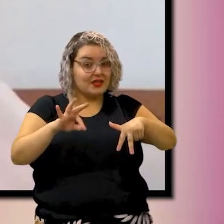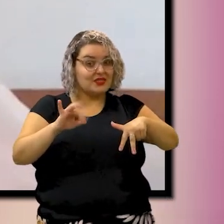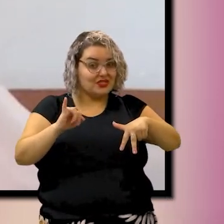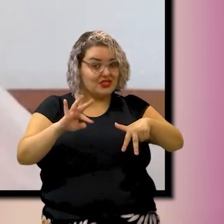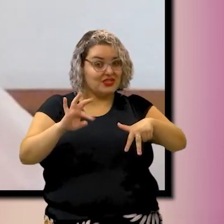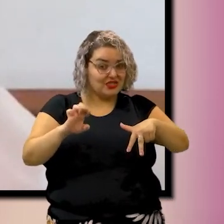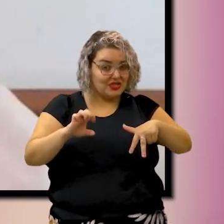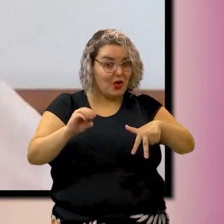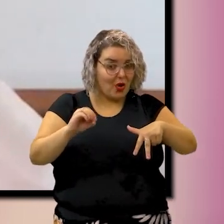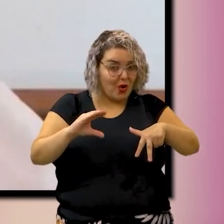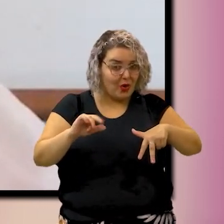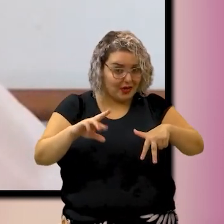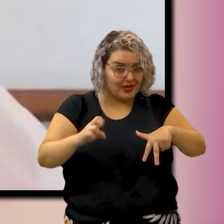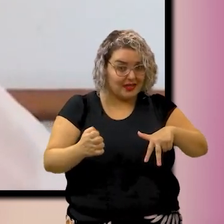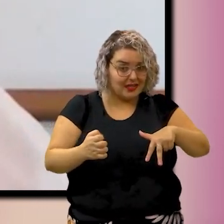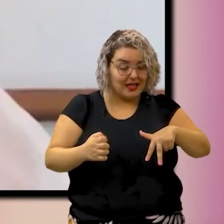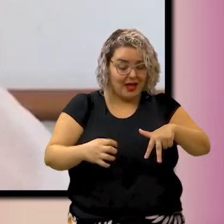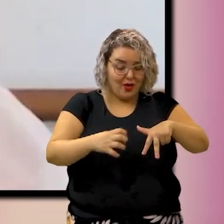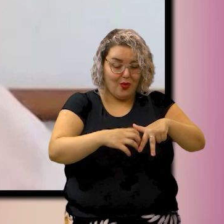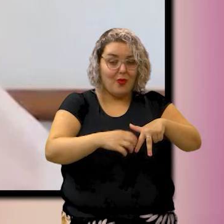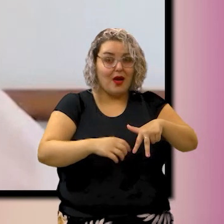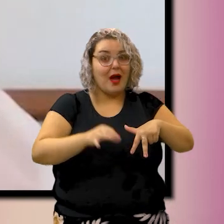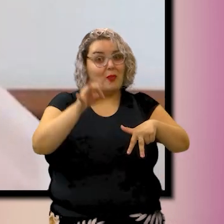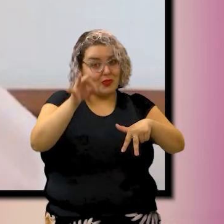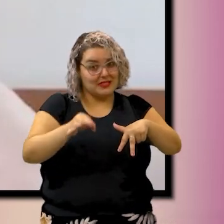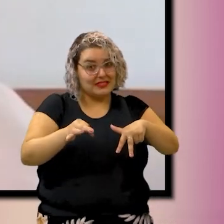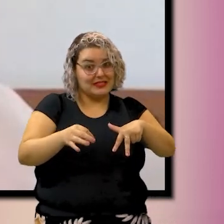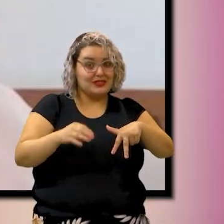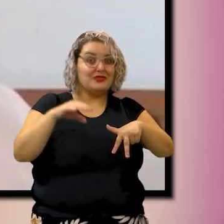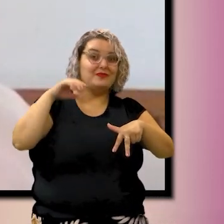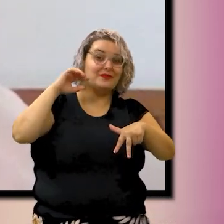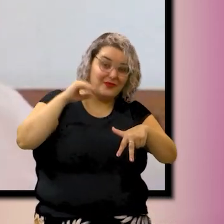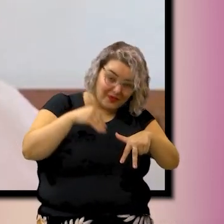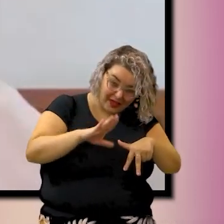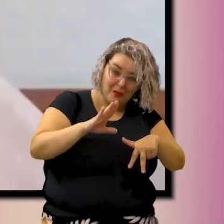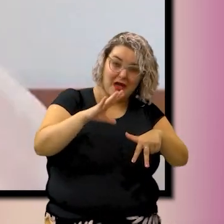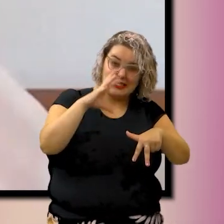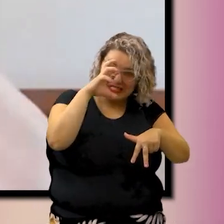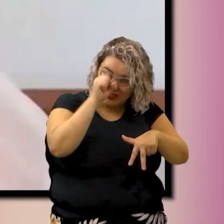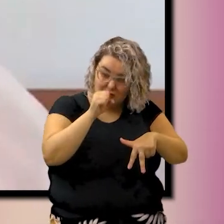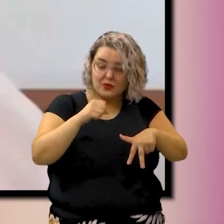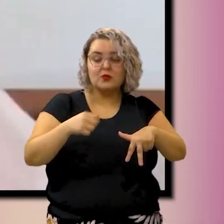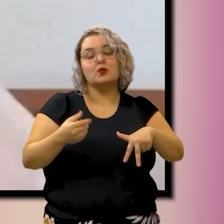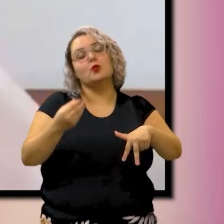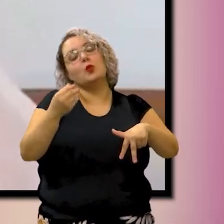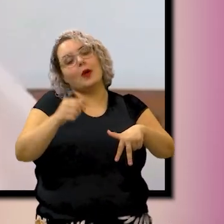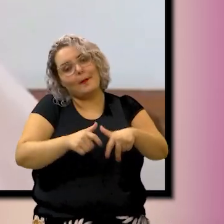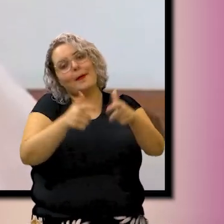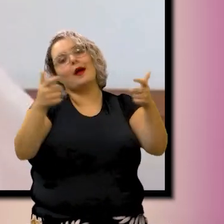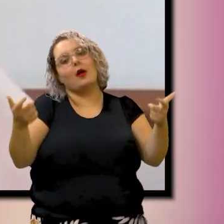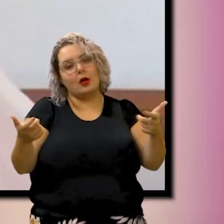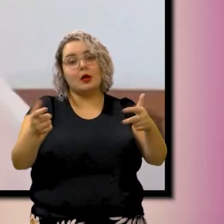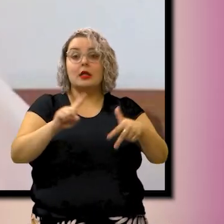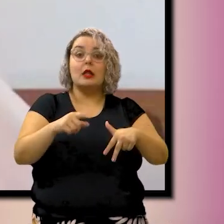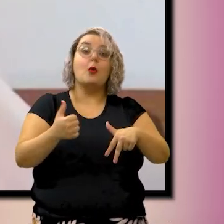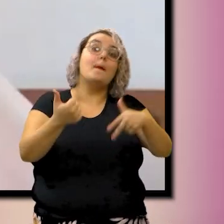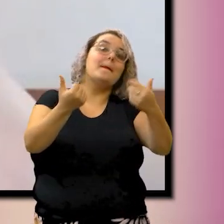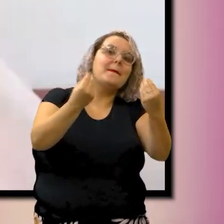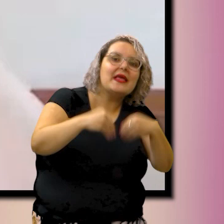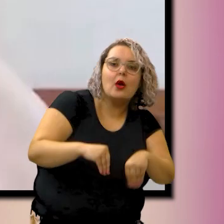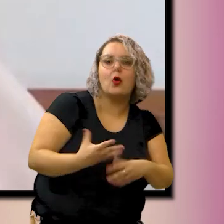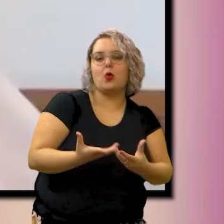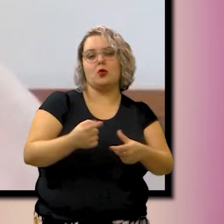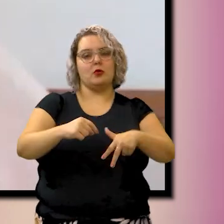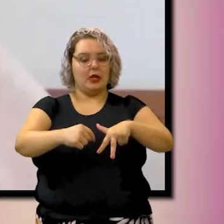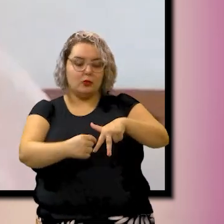se ela tomar sol, a chance de manchar mais é maior. Então, não que necessariamente vai piorar as varizes, mas